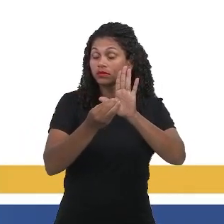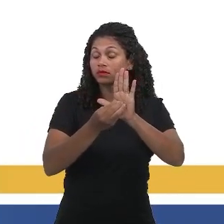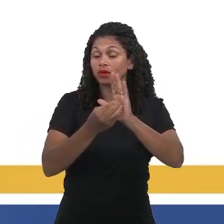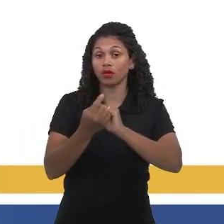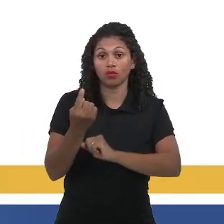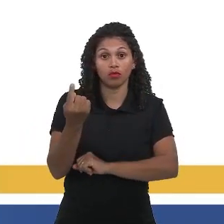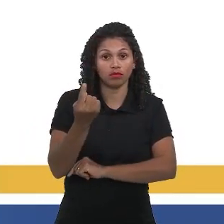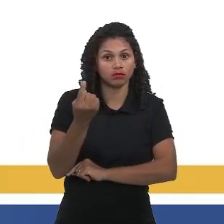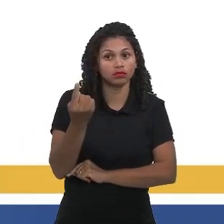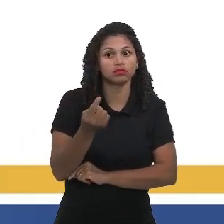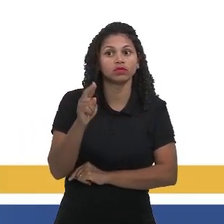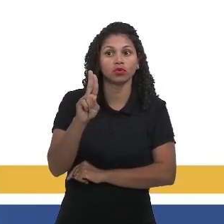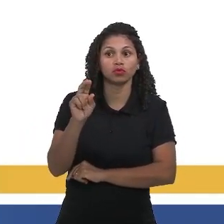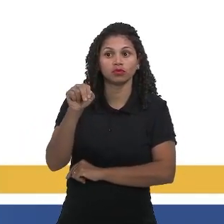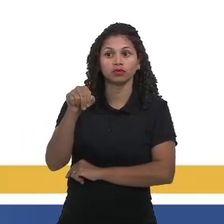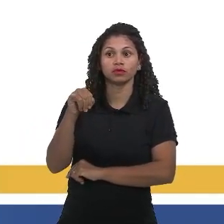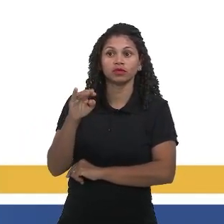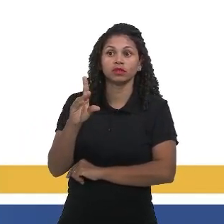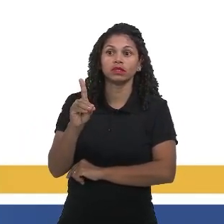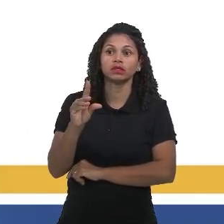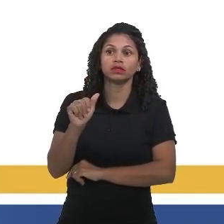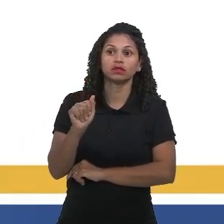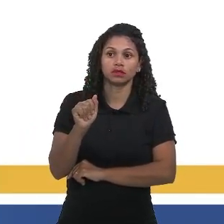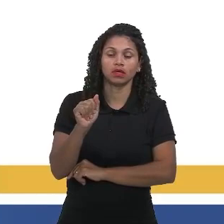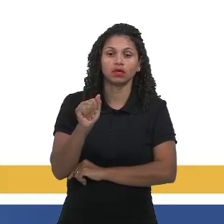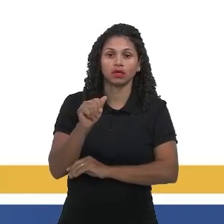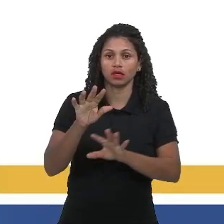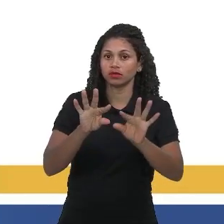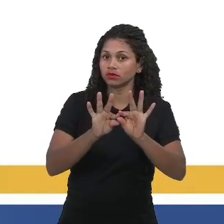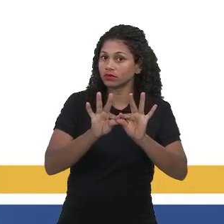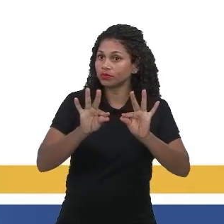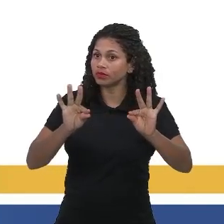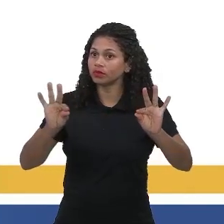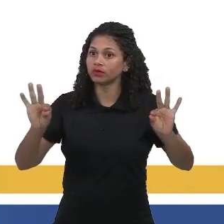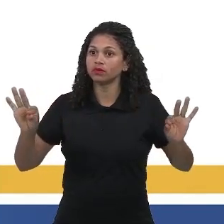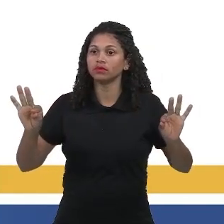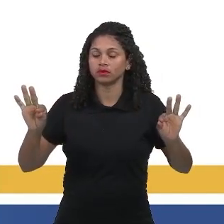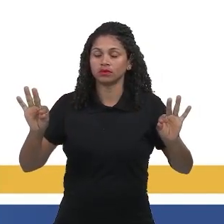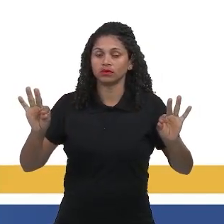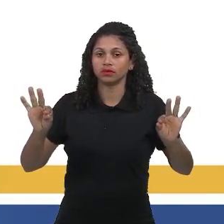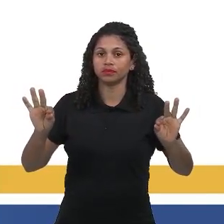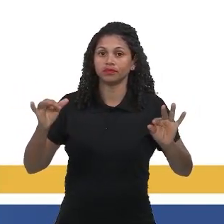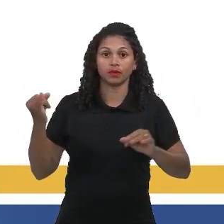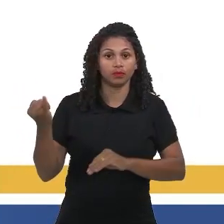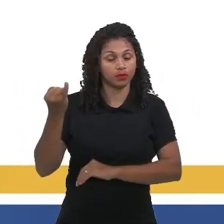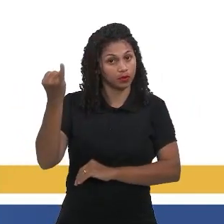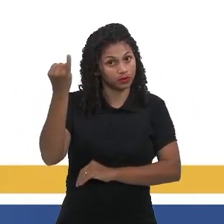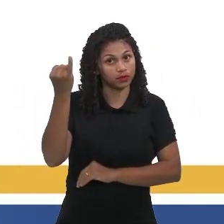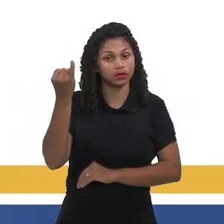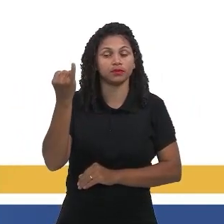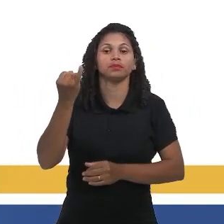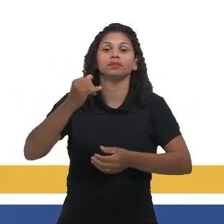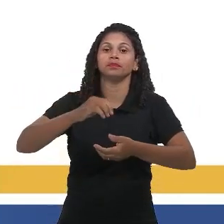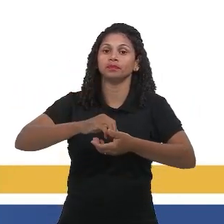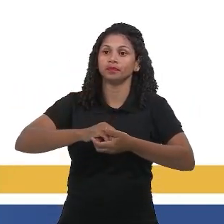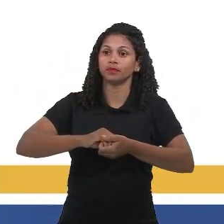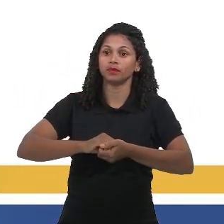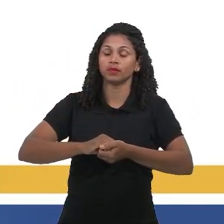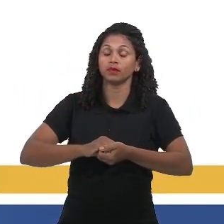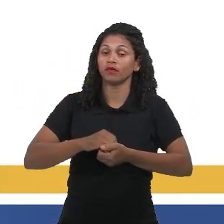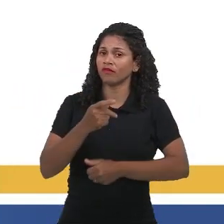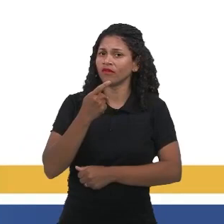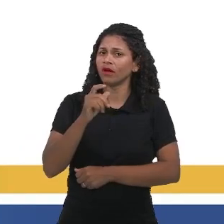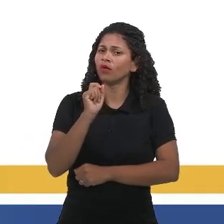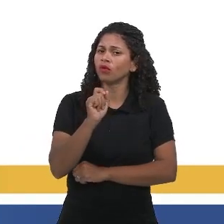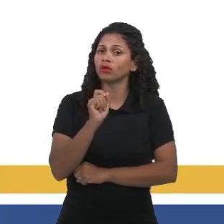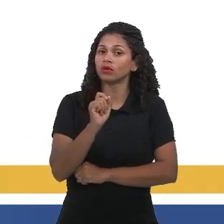medida muito importante aqui ó mesma unidade de medida Ok Isso é importante Isso quer dizer o que pra gente que